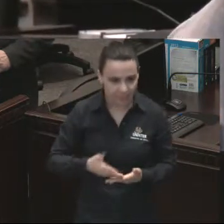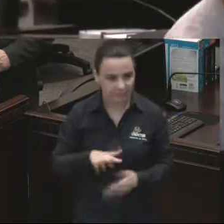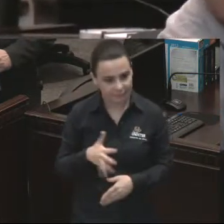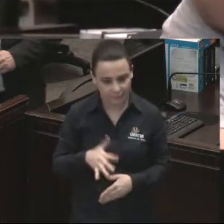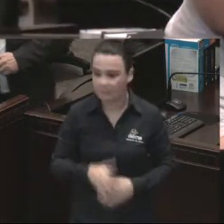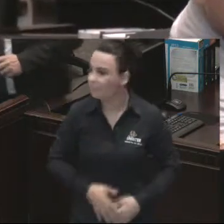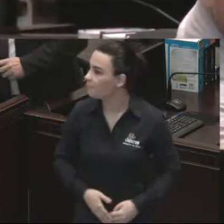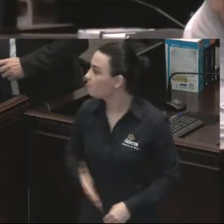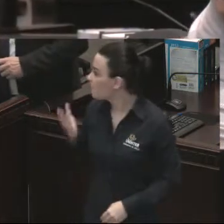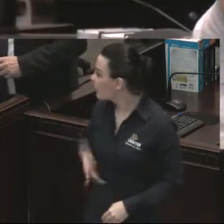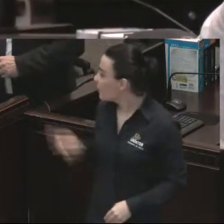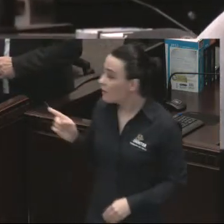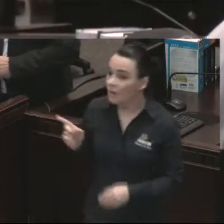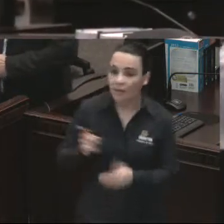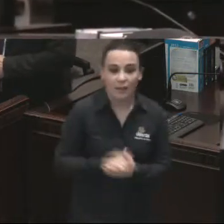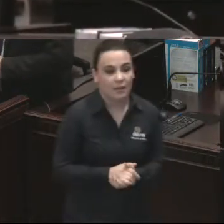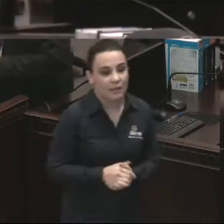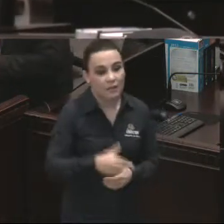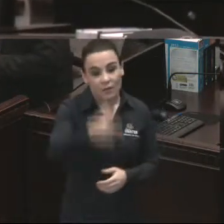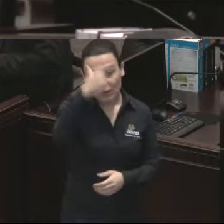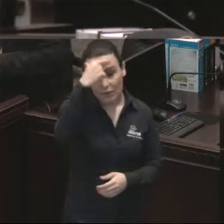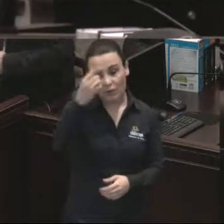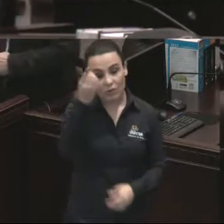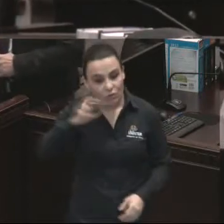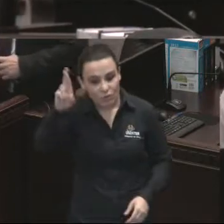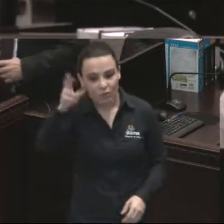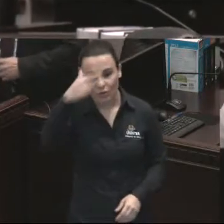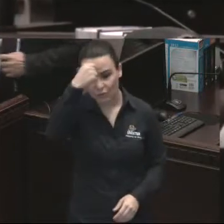de Medicina de Ribeirão Preto, Universidade de São Paulo. Doutor, a palavra é sua.